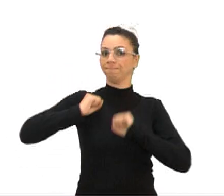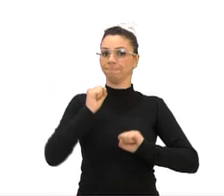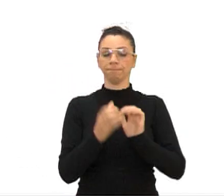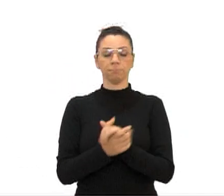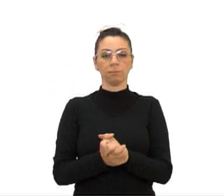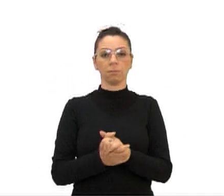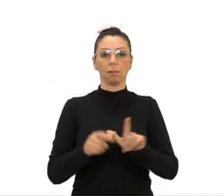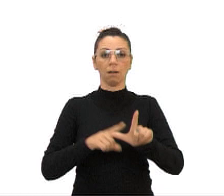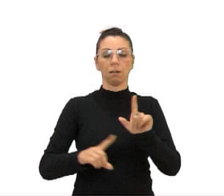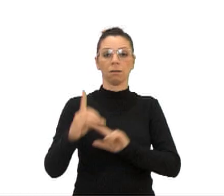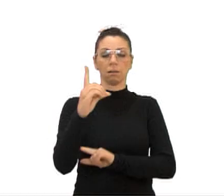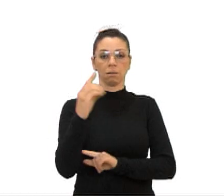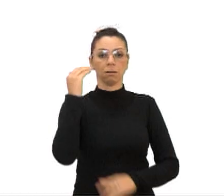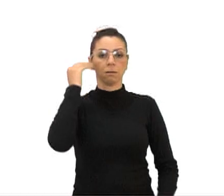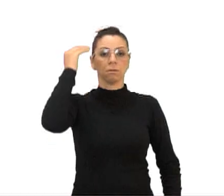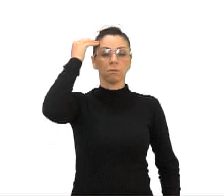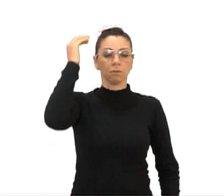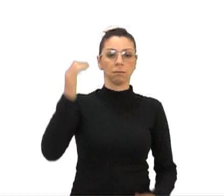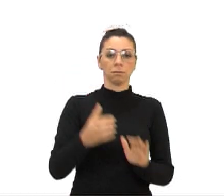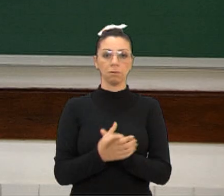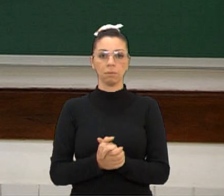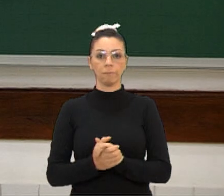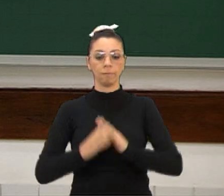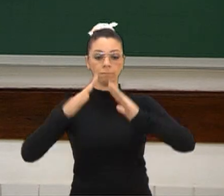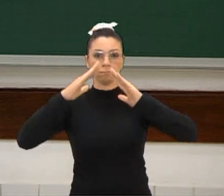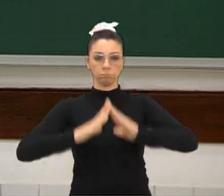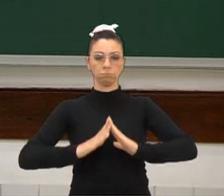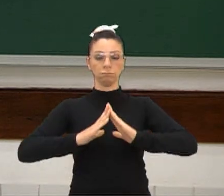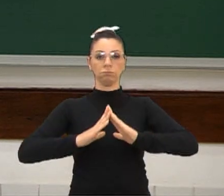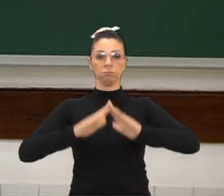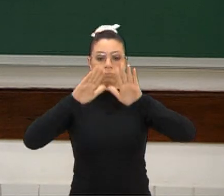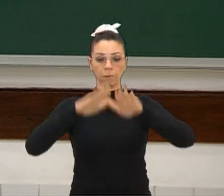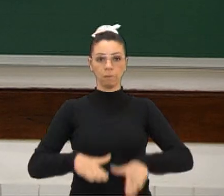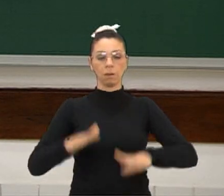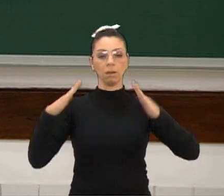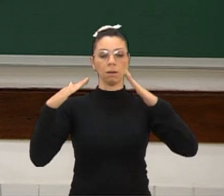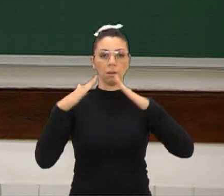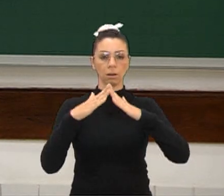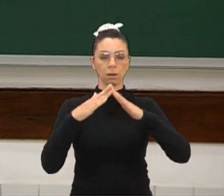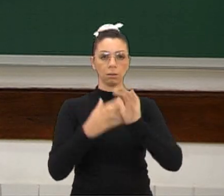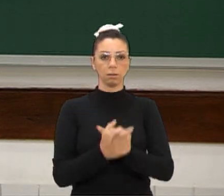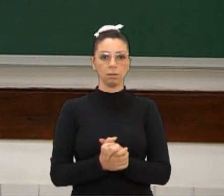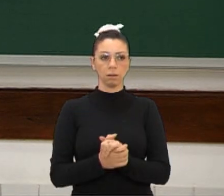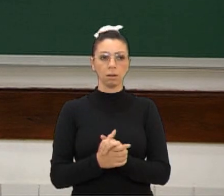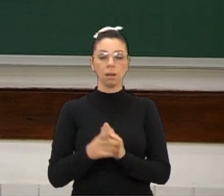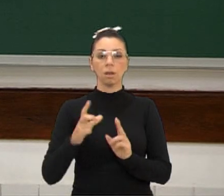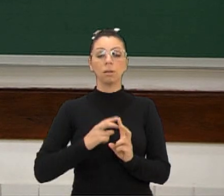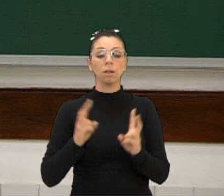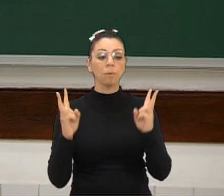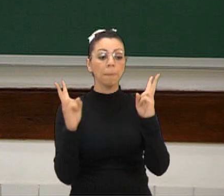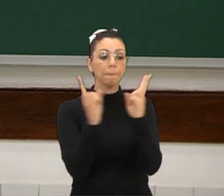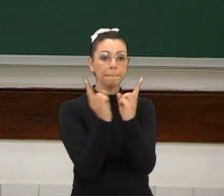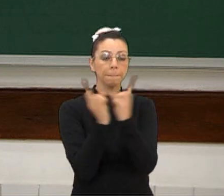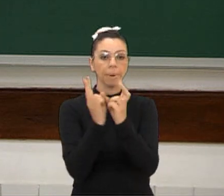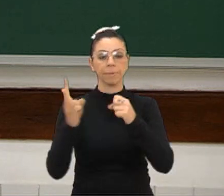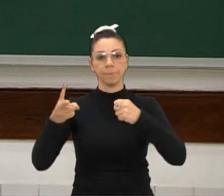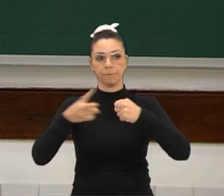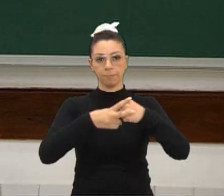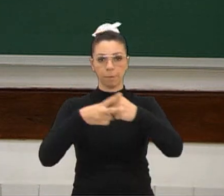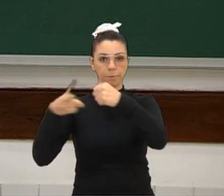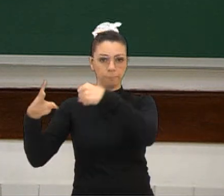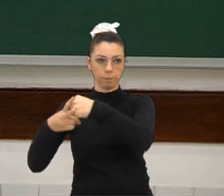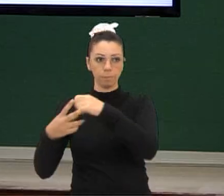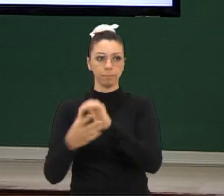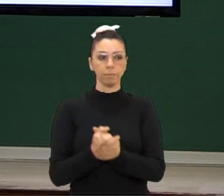D, os adolescentes ficam em casa. Percebam ali que eu tenho pares de verbos iguais, né? Eu tenho o